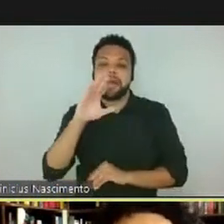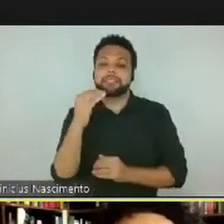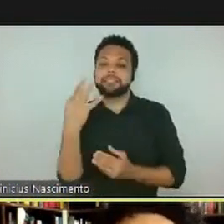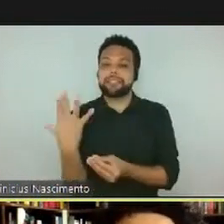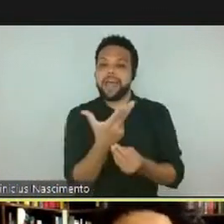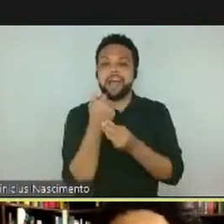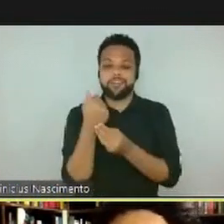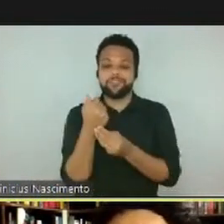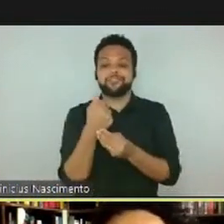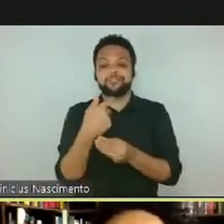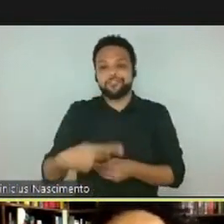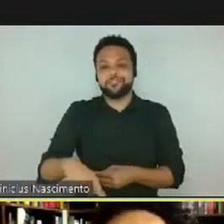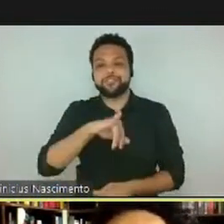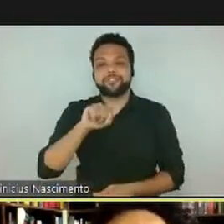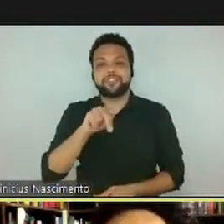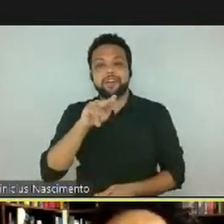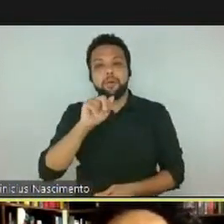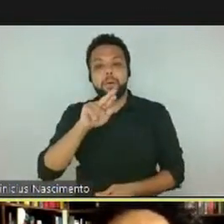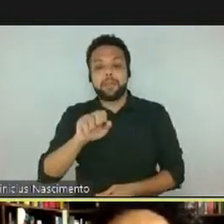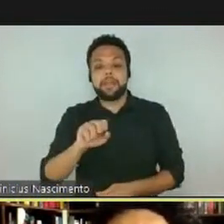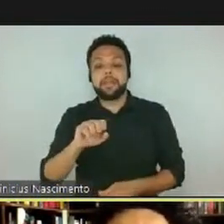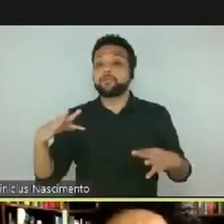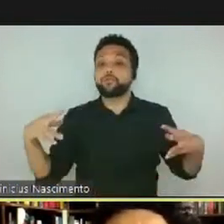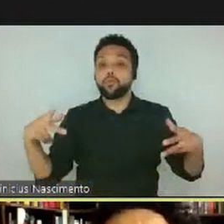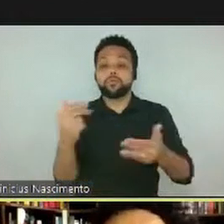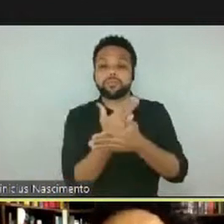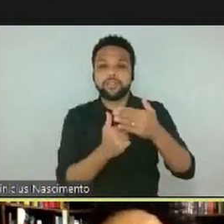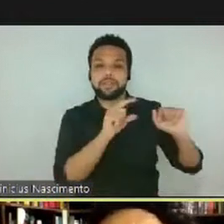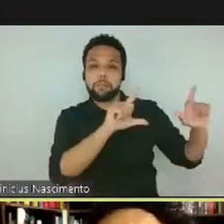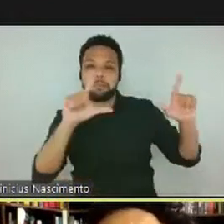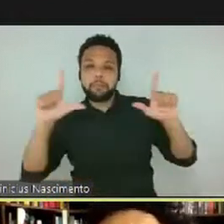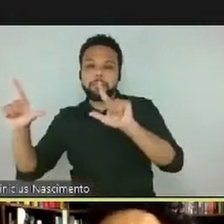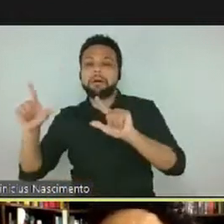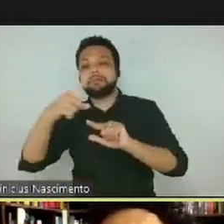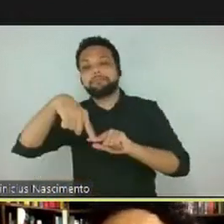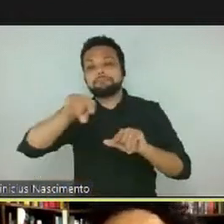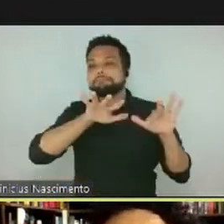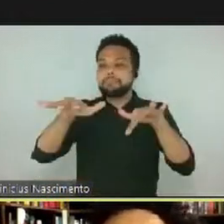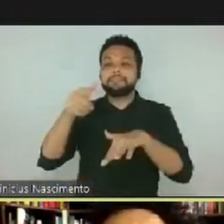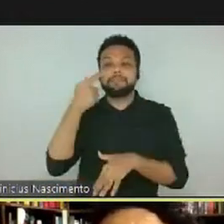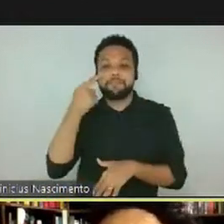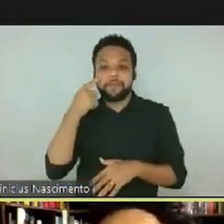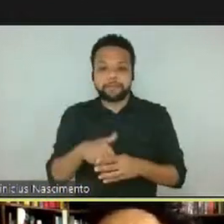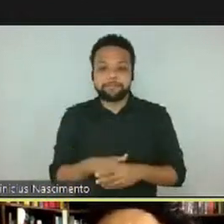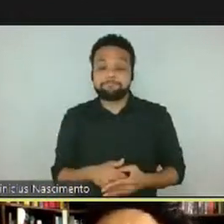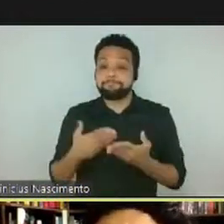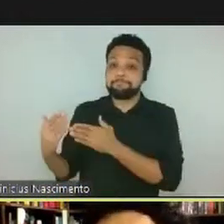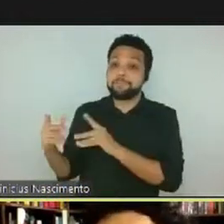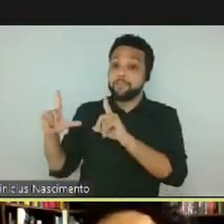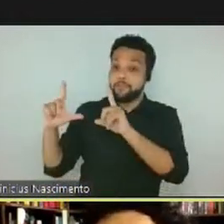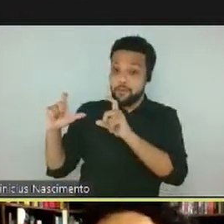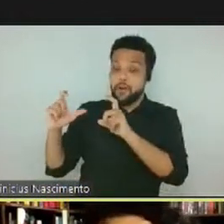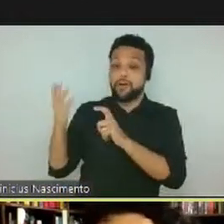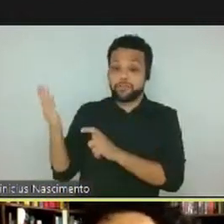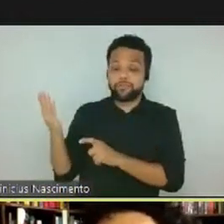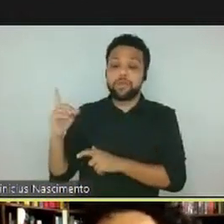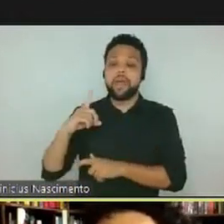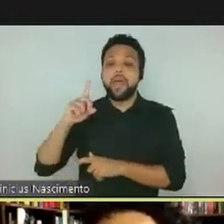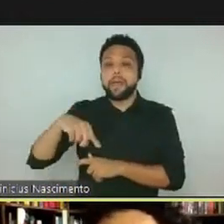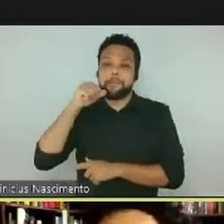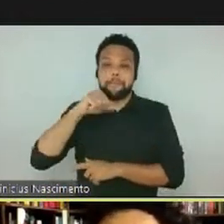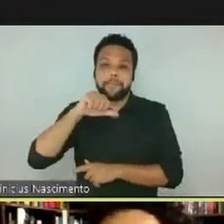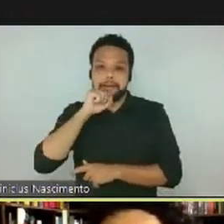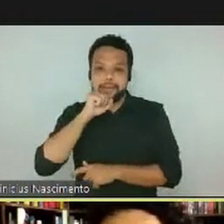de todos. Muito obrigado por sua participação. Aqui a gente tem ao lado uma foto de uma mãe